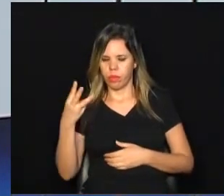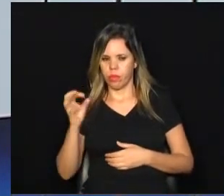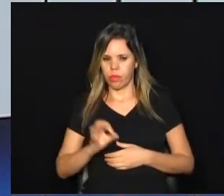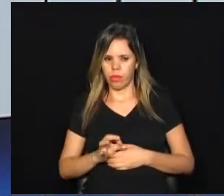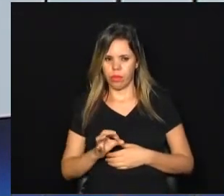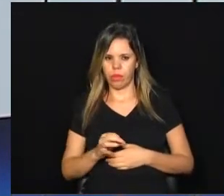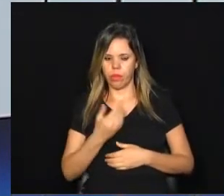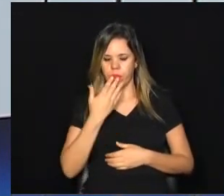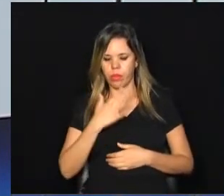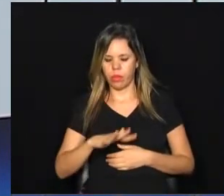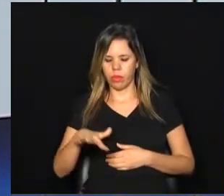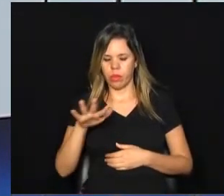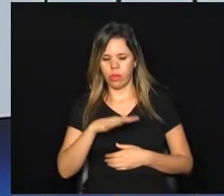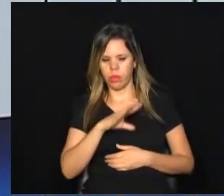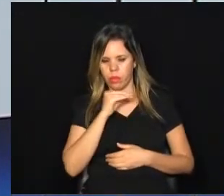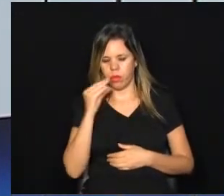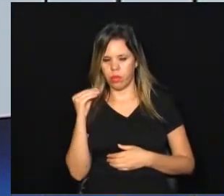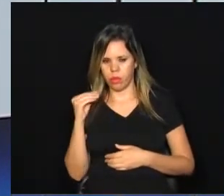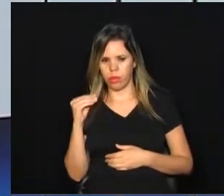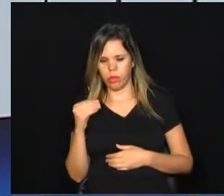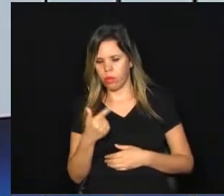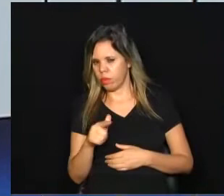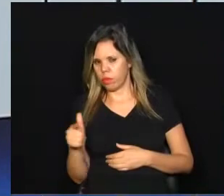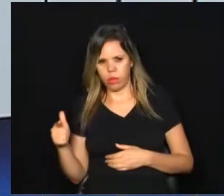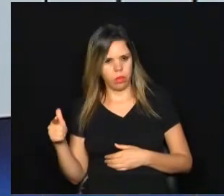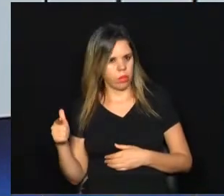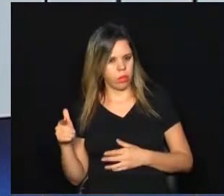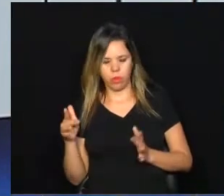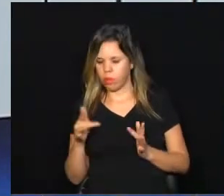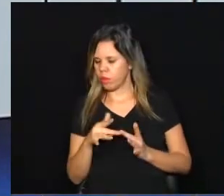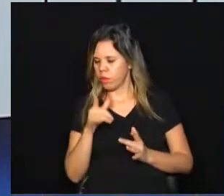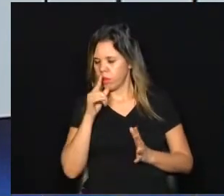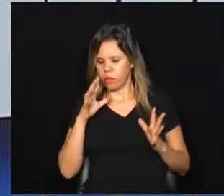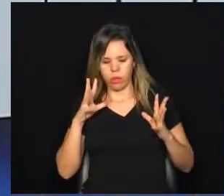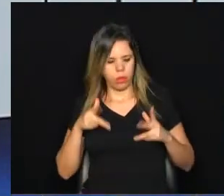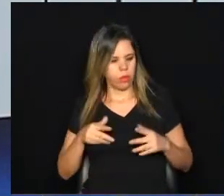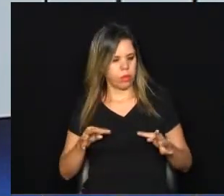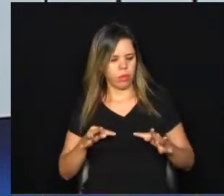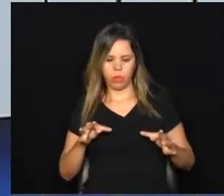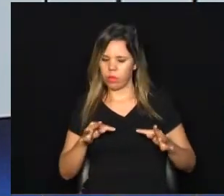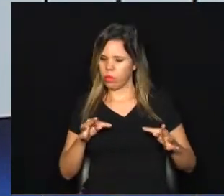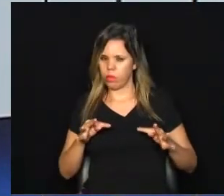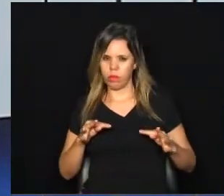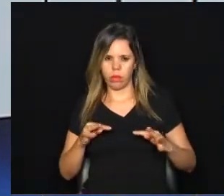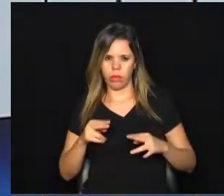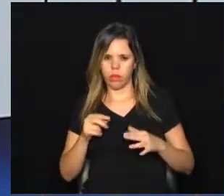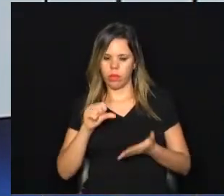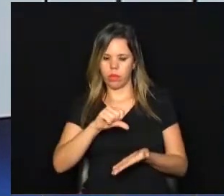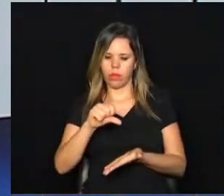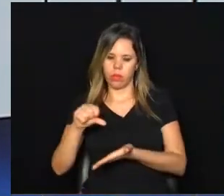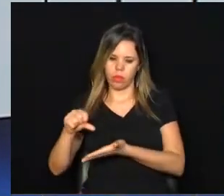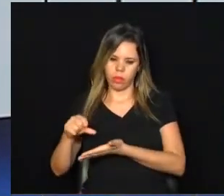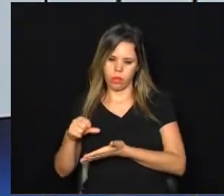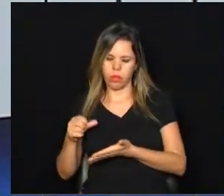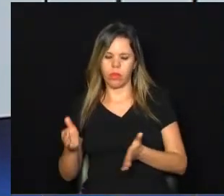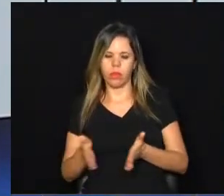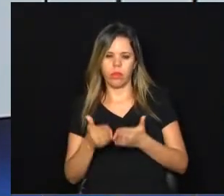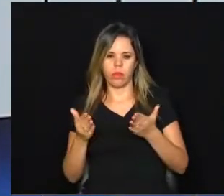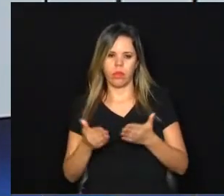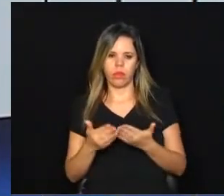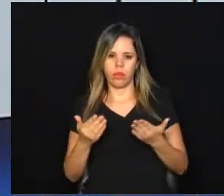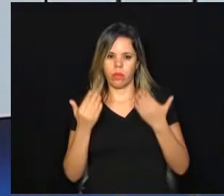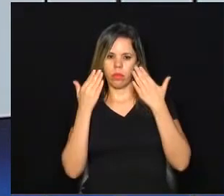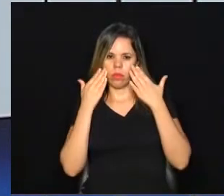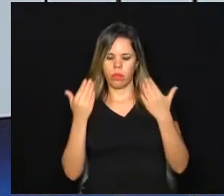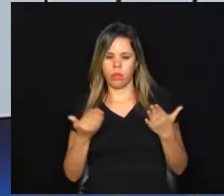14,3% das crianças e dos adolescentes não têm acesso a essa água tratada, e por região a desigualdade fica mais